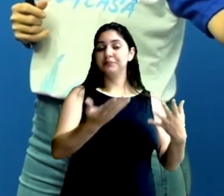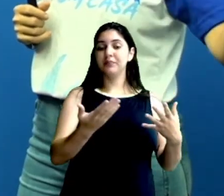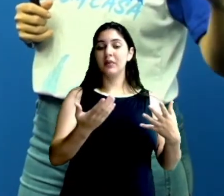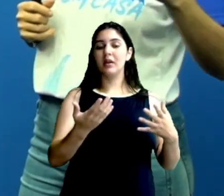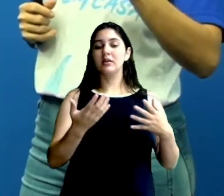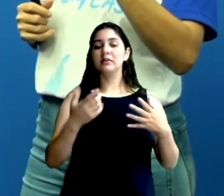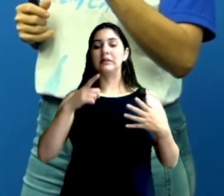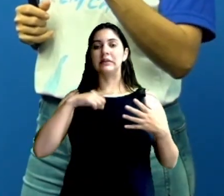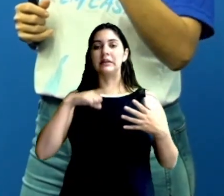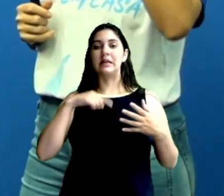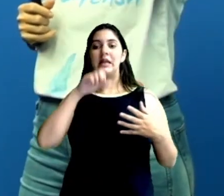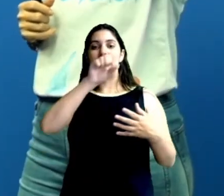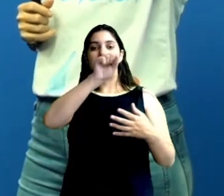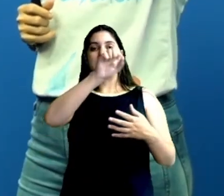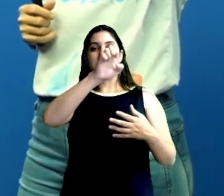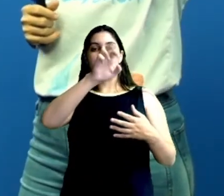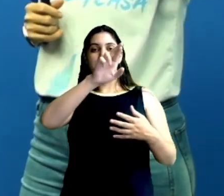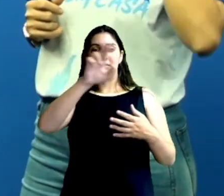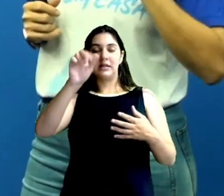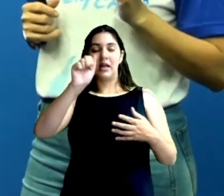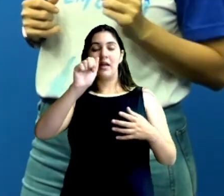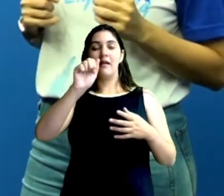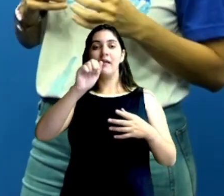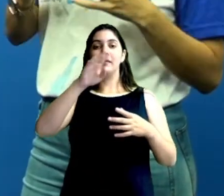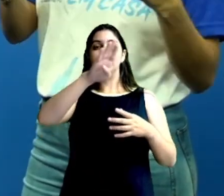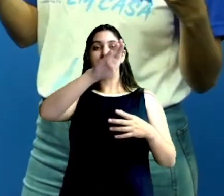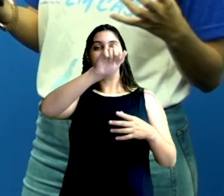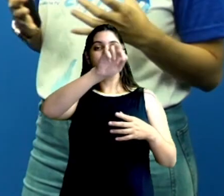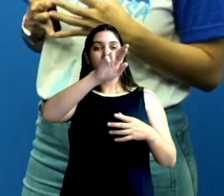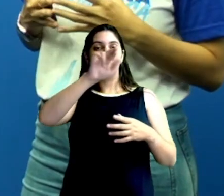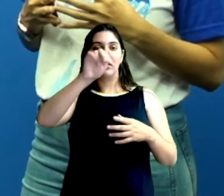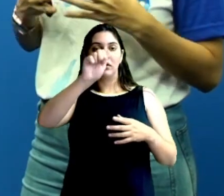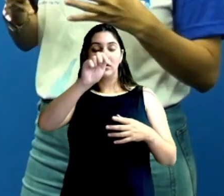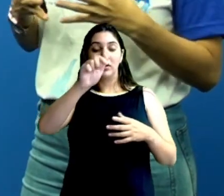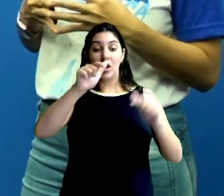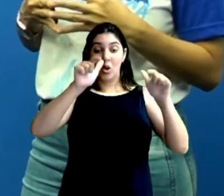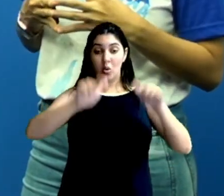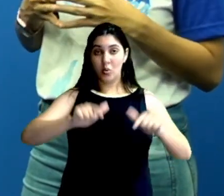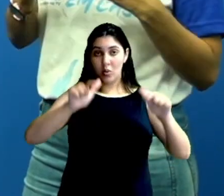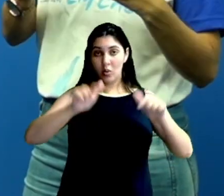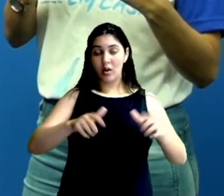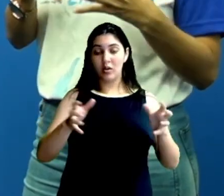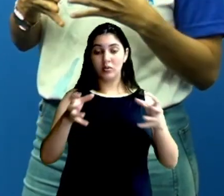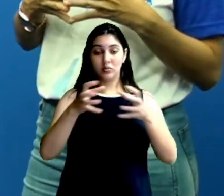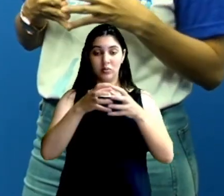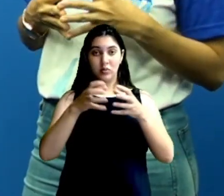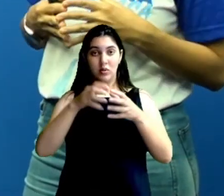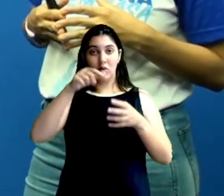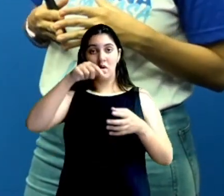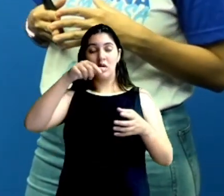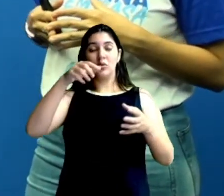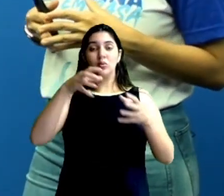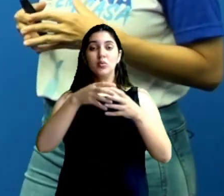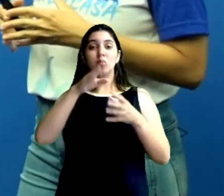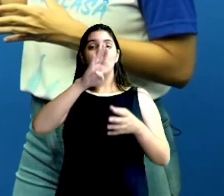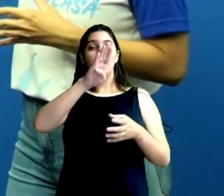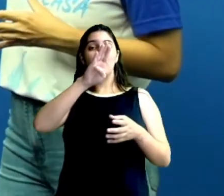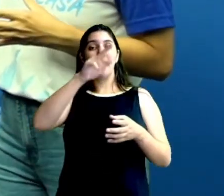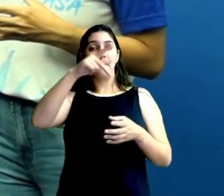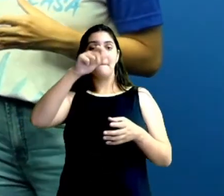está a Serra da Barriga, por exemplo, que é onde estava localizado o Quilombo dos